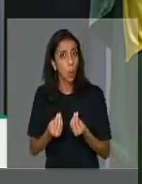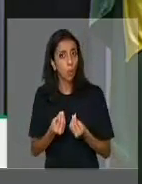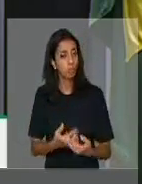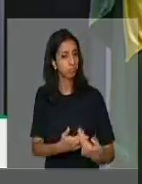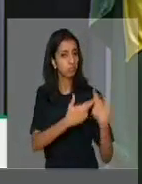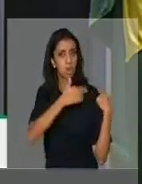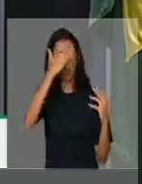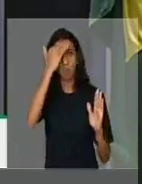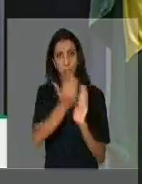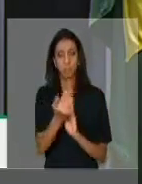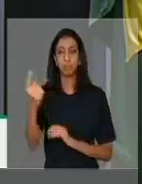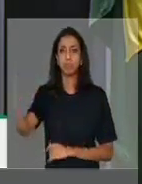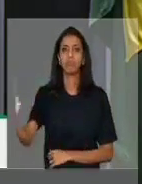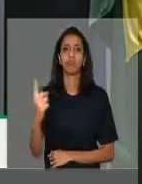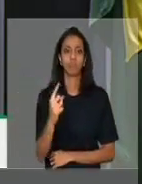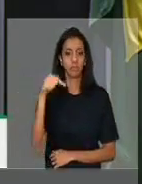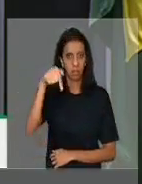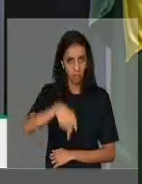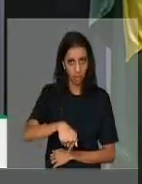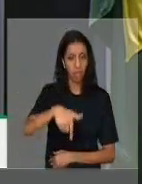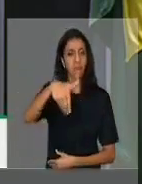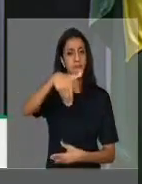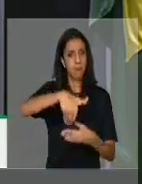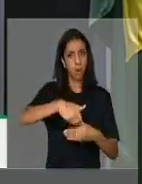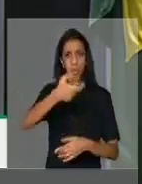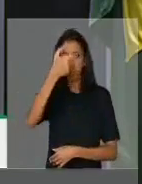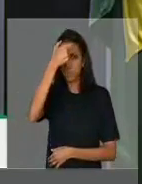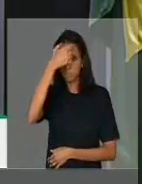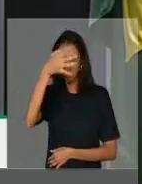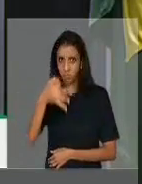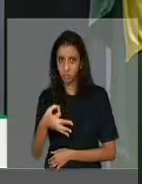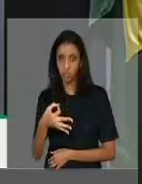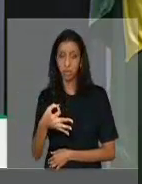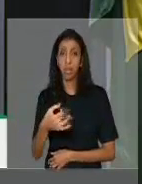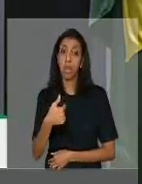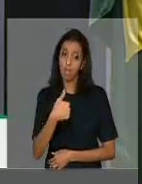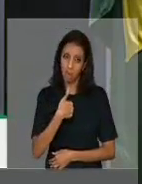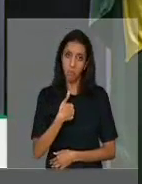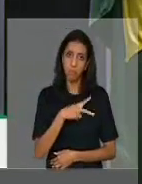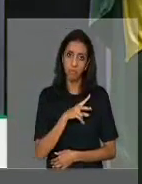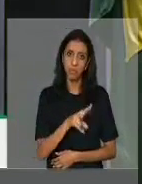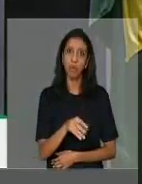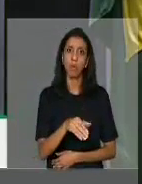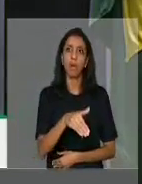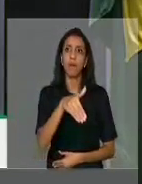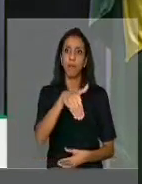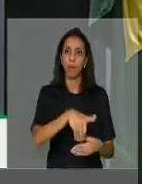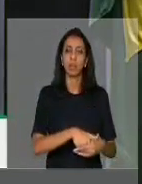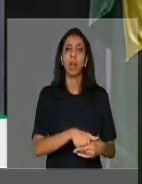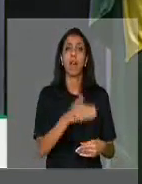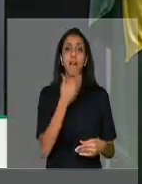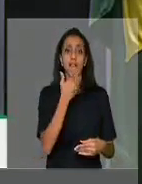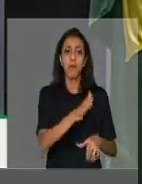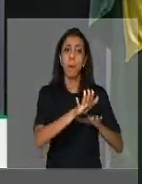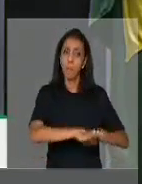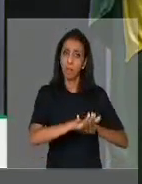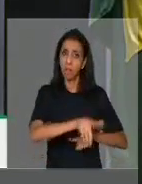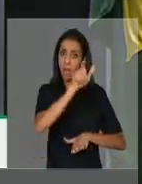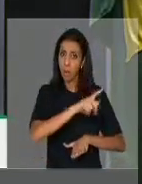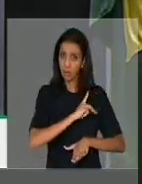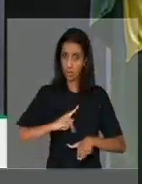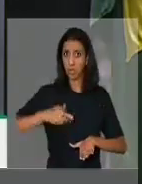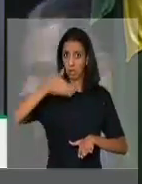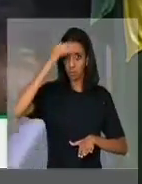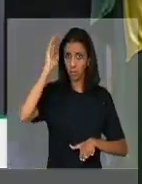aqui, votar, votar consciente. Eu vou votar a favor da manutenção do presidente Temer, mas aqueles